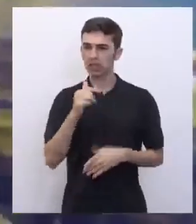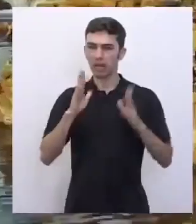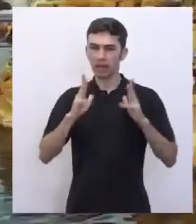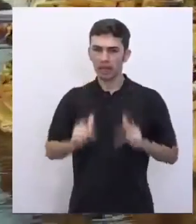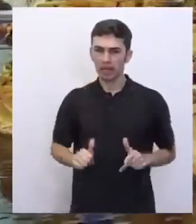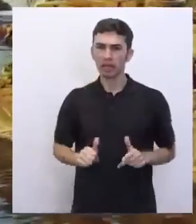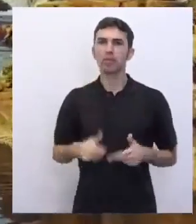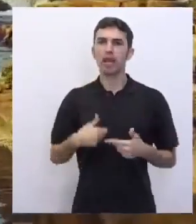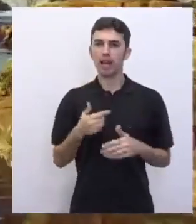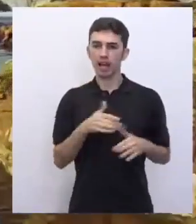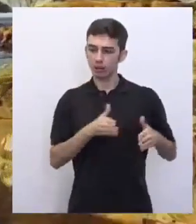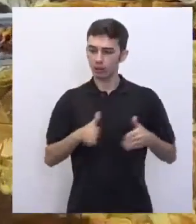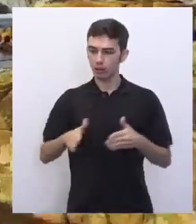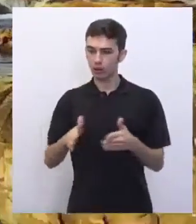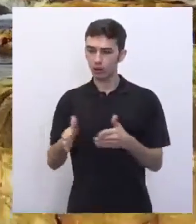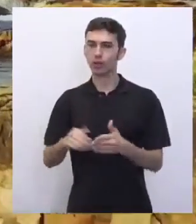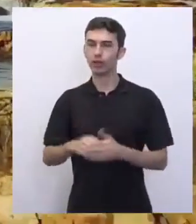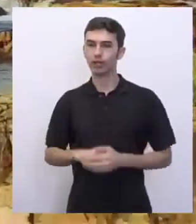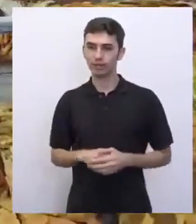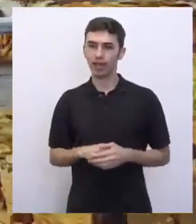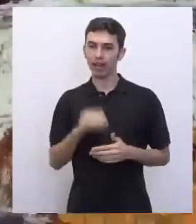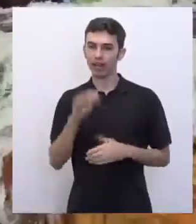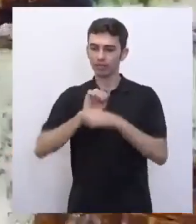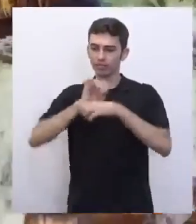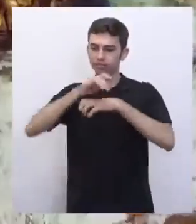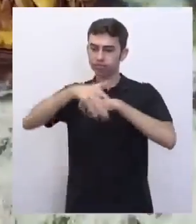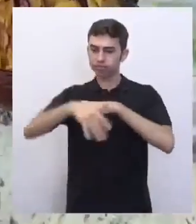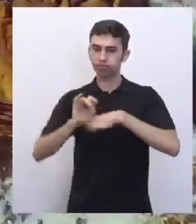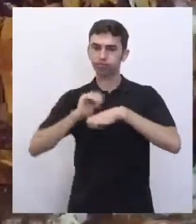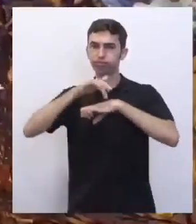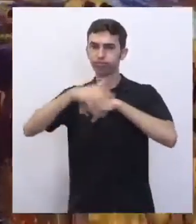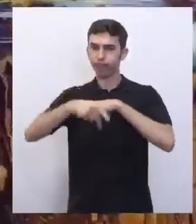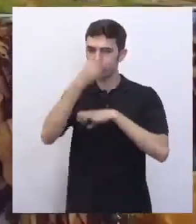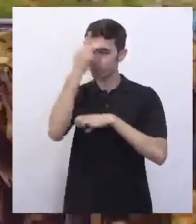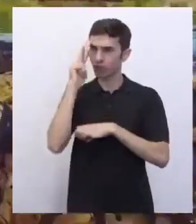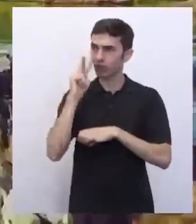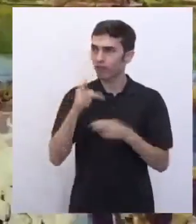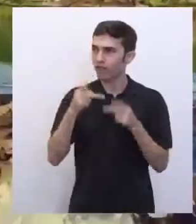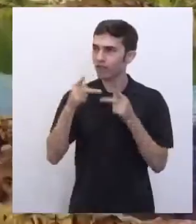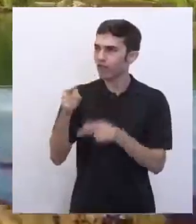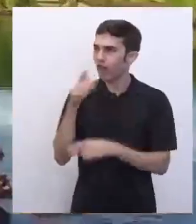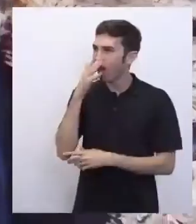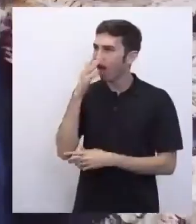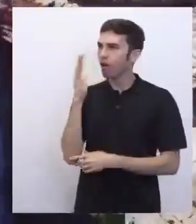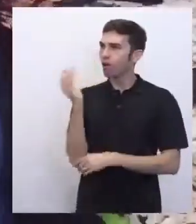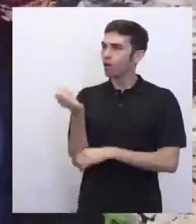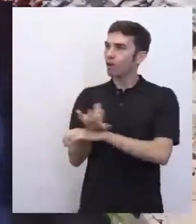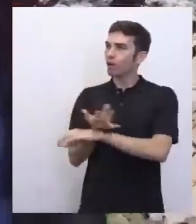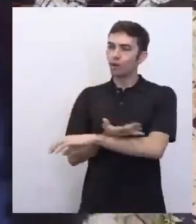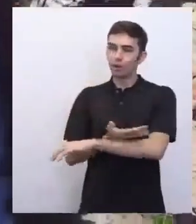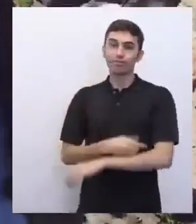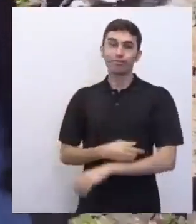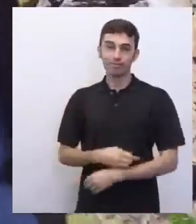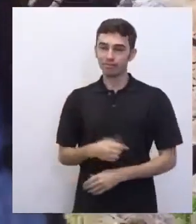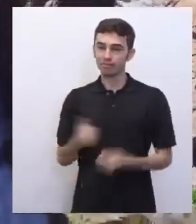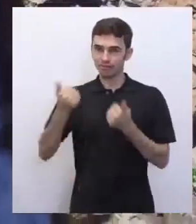O desfile dessas águas nas cachoeiras é o que mais encanta os visitantes da região.